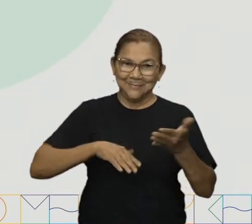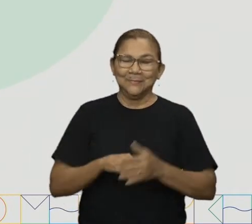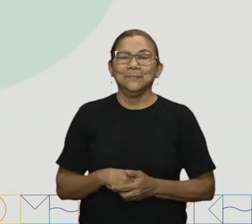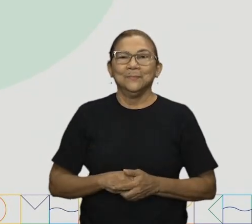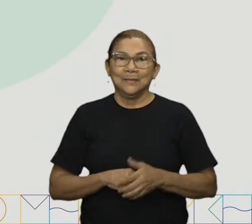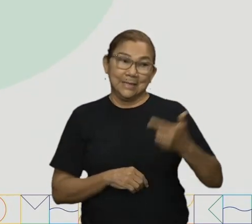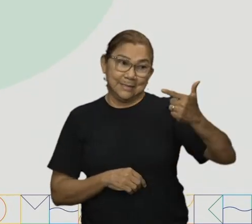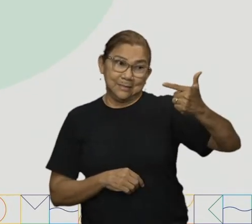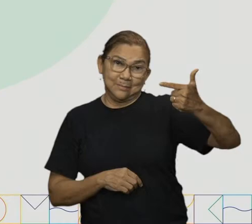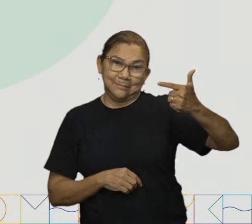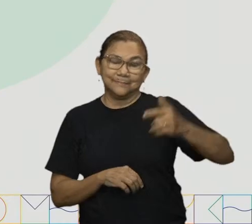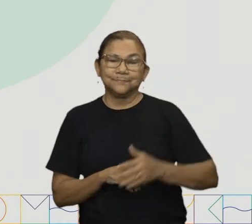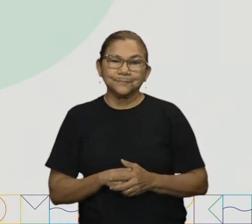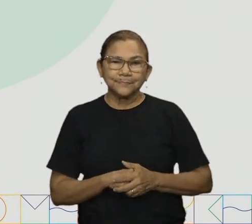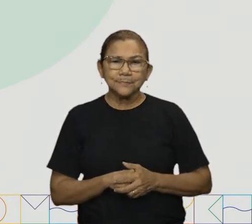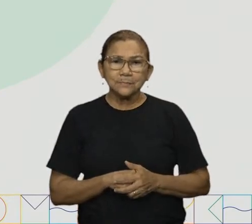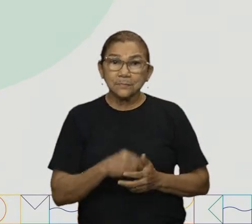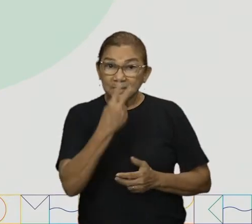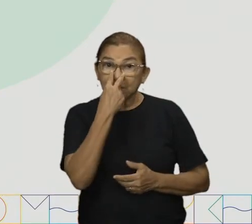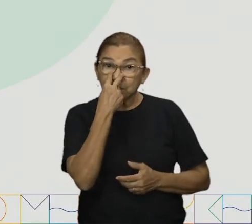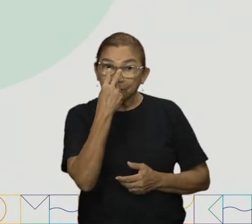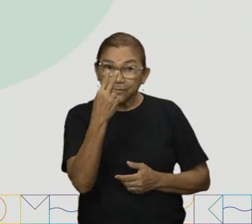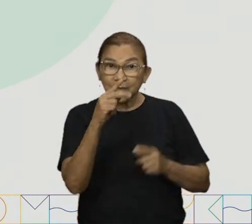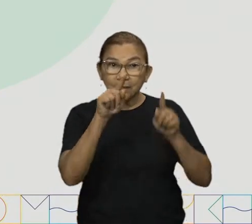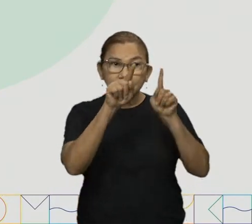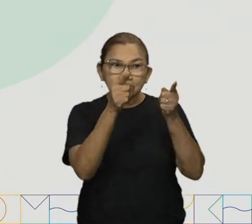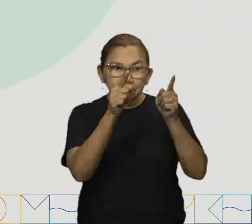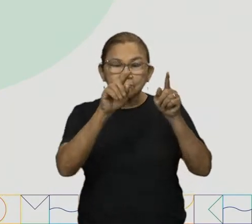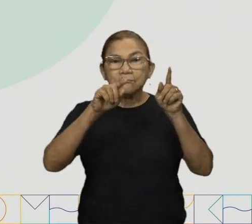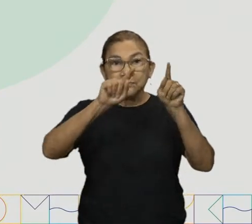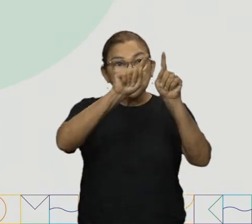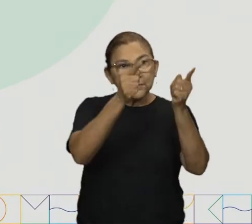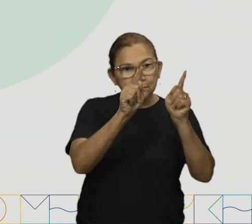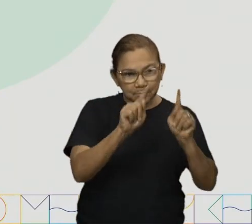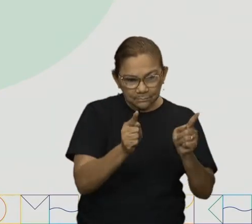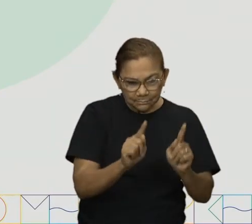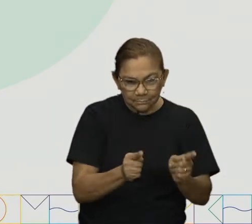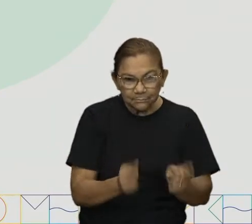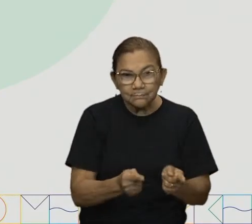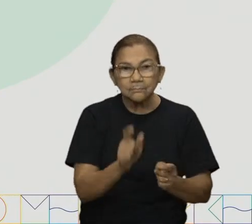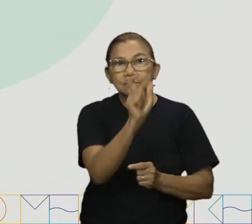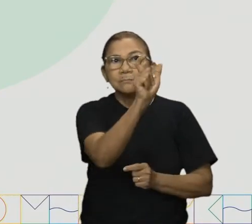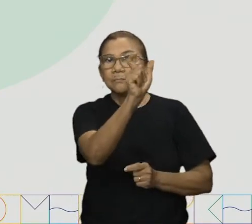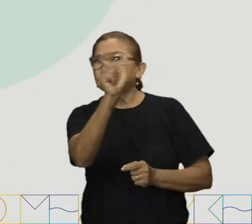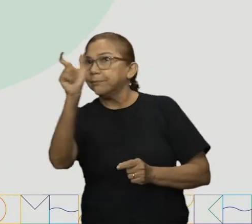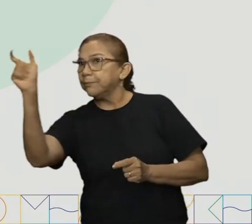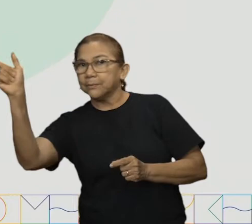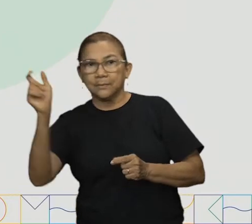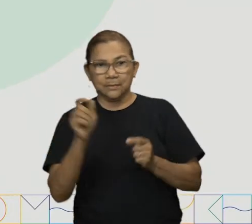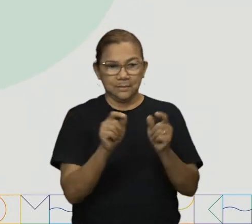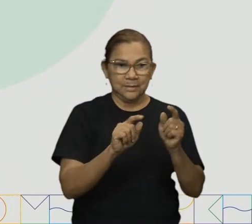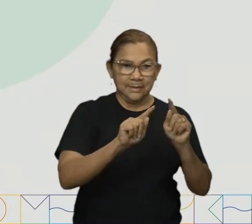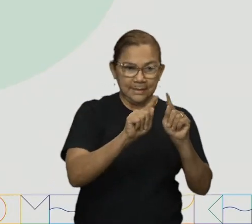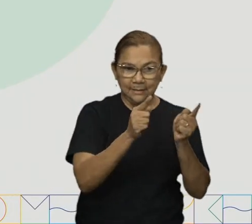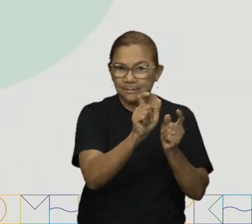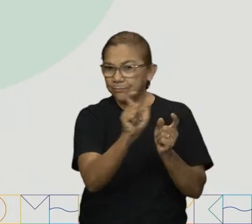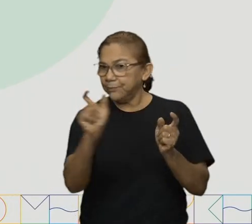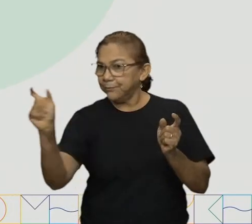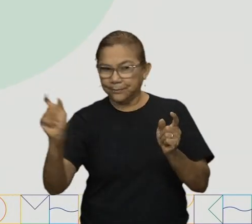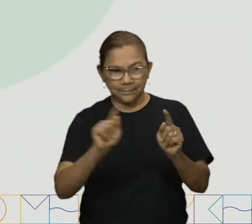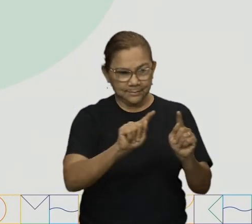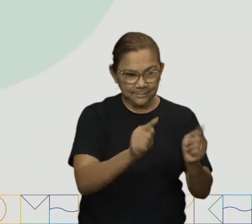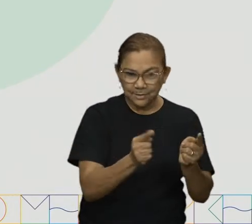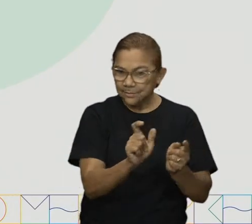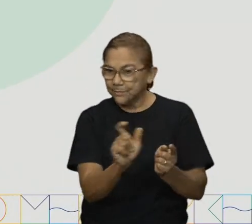novamente, eu quero que vocês percebam aí que o foco são nos ditongos. E ditongos a gente já conversou muito sobre eles hoje, né? Lembra a historinha da